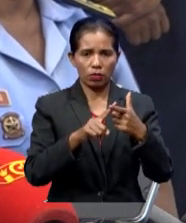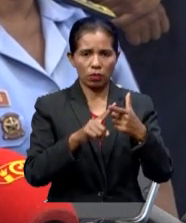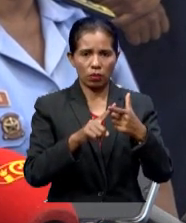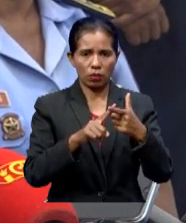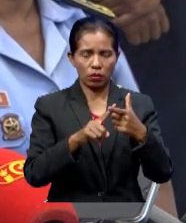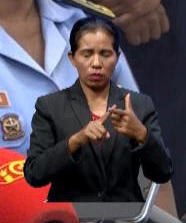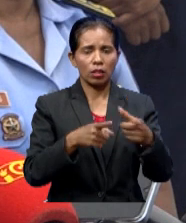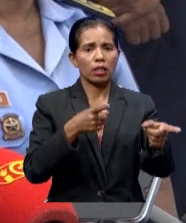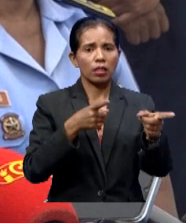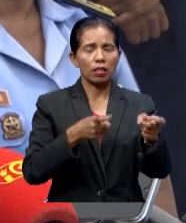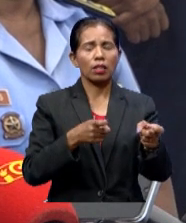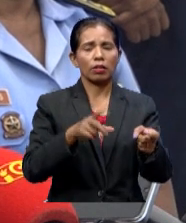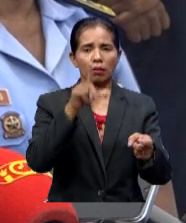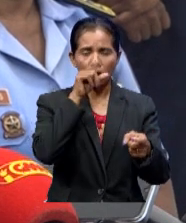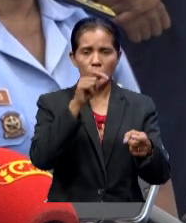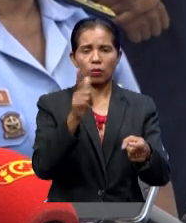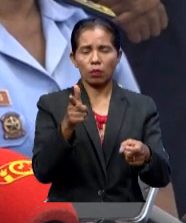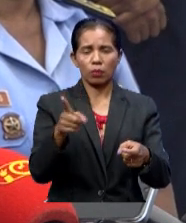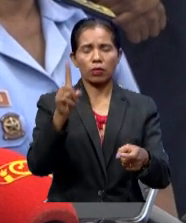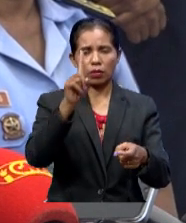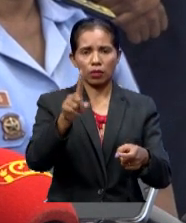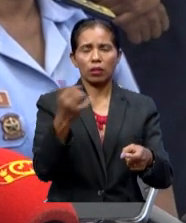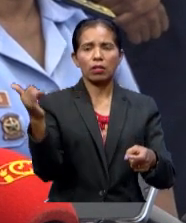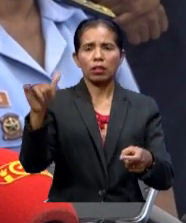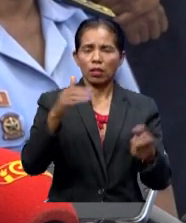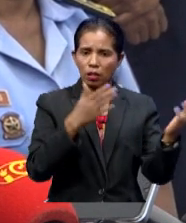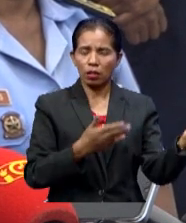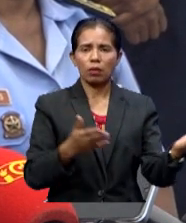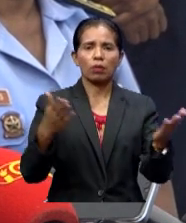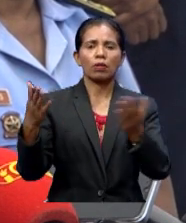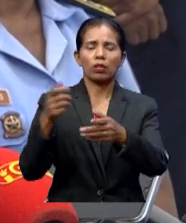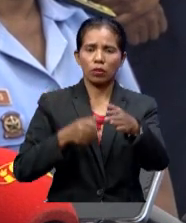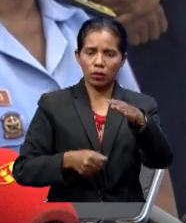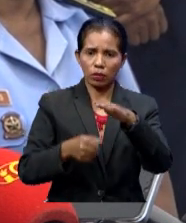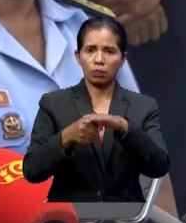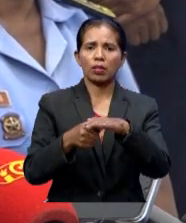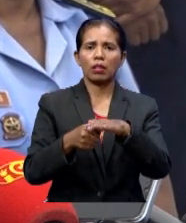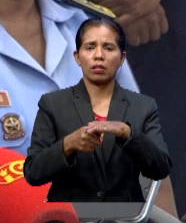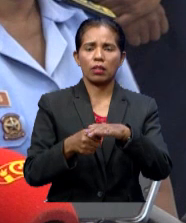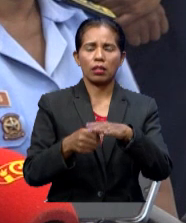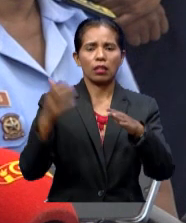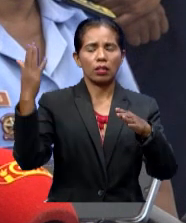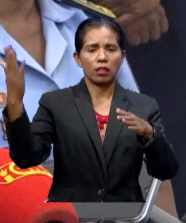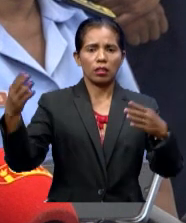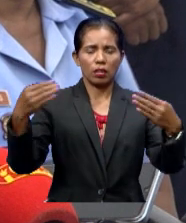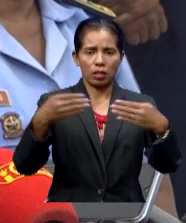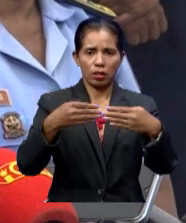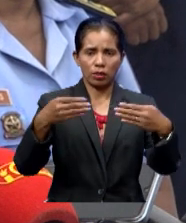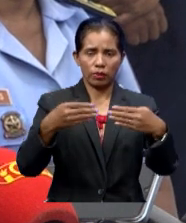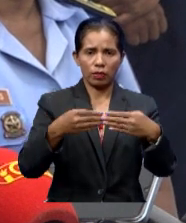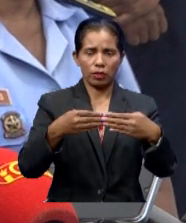nulu resingida. Nebe sirahatama ilegal iha dia